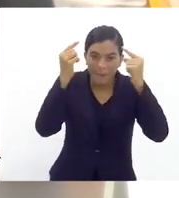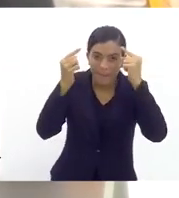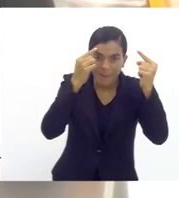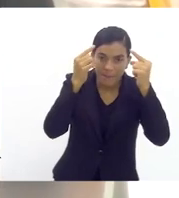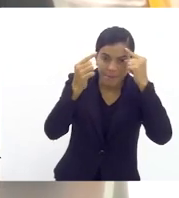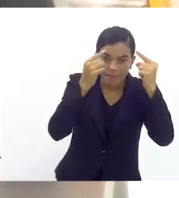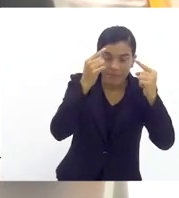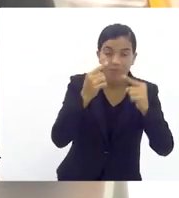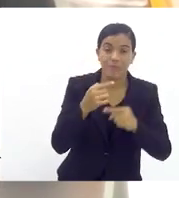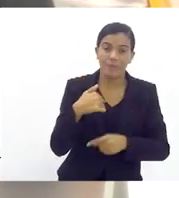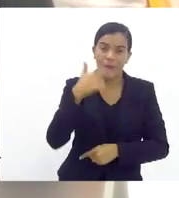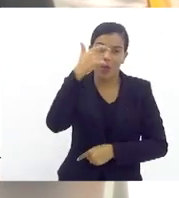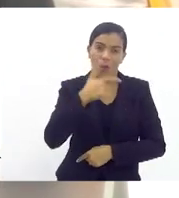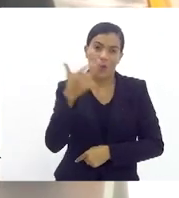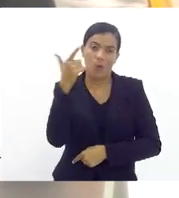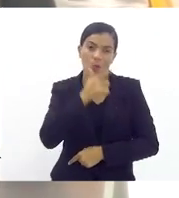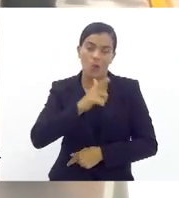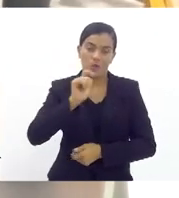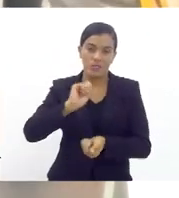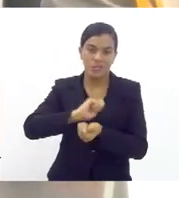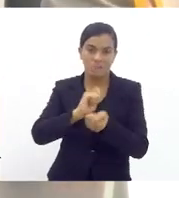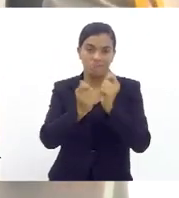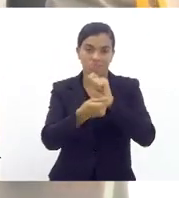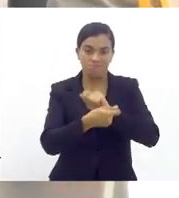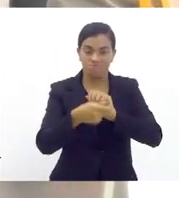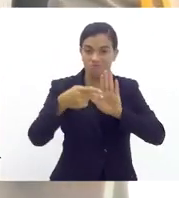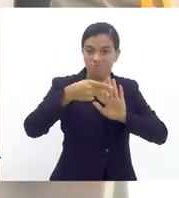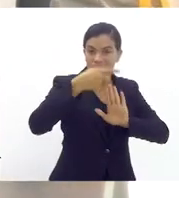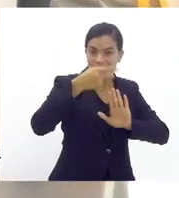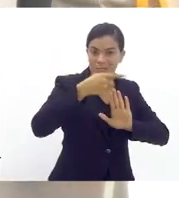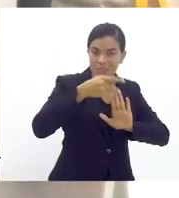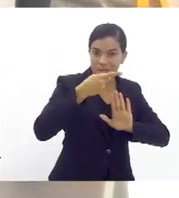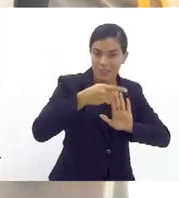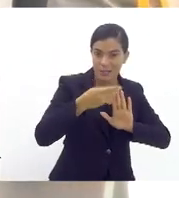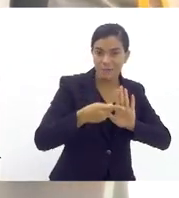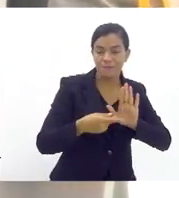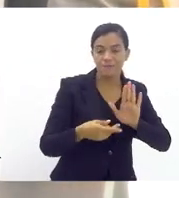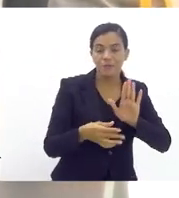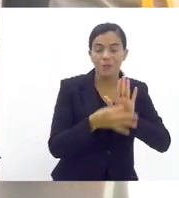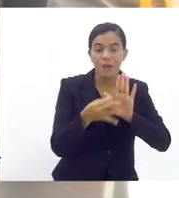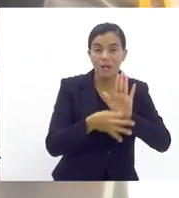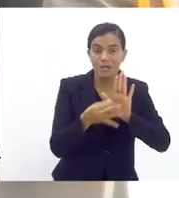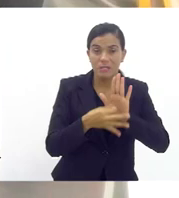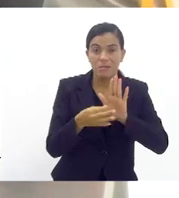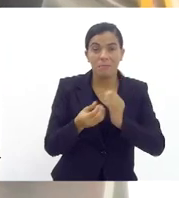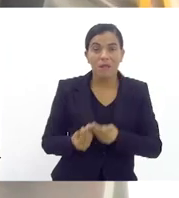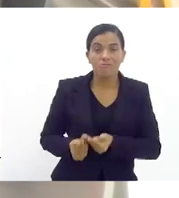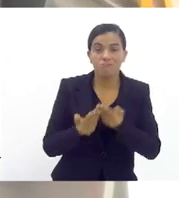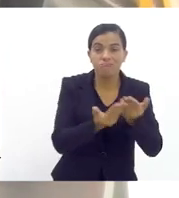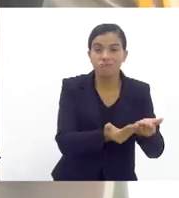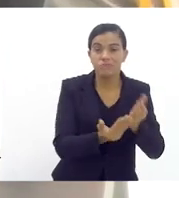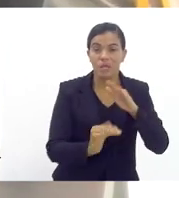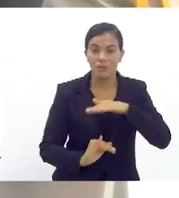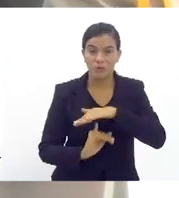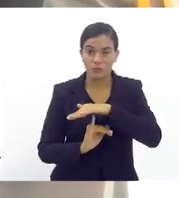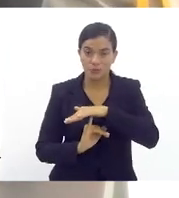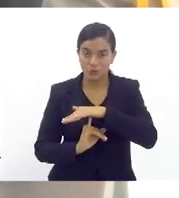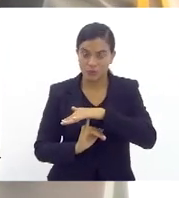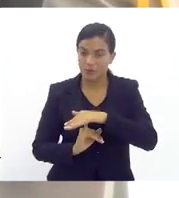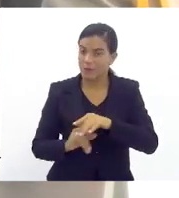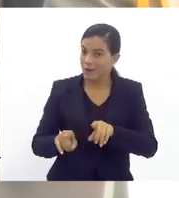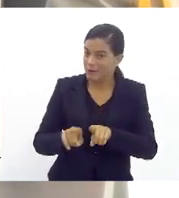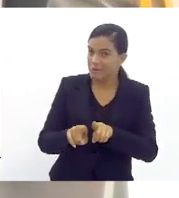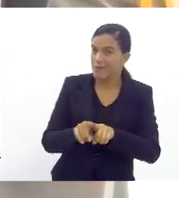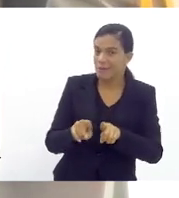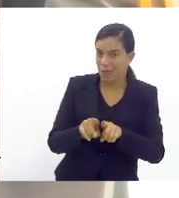pensamentos, para que eu possa construir esse parecer e levar o parecer para dentro da instituição. E não se enganem,